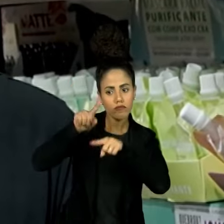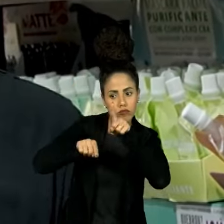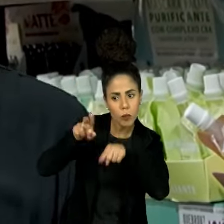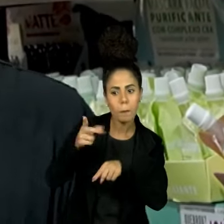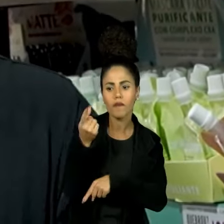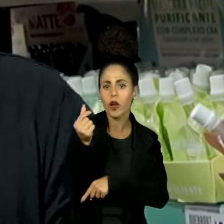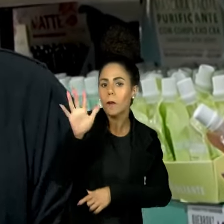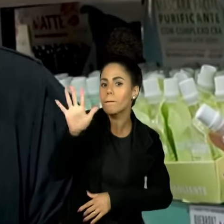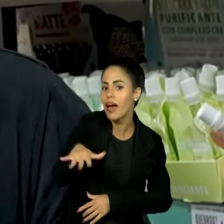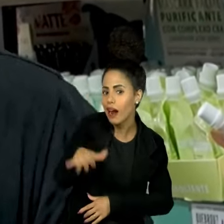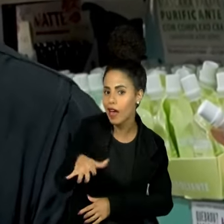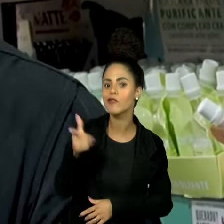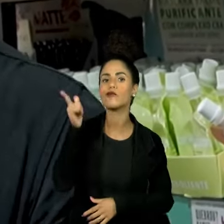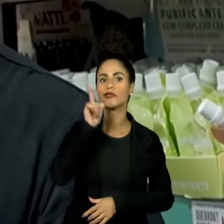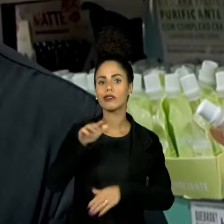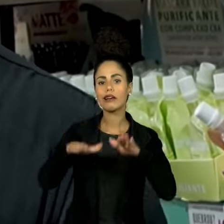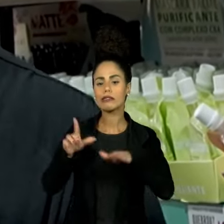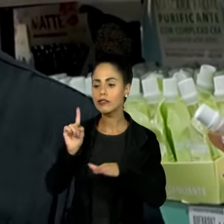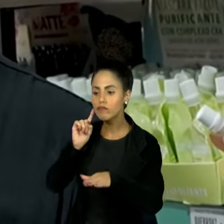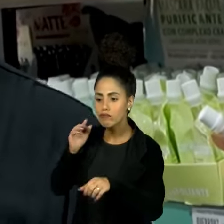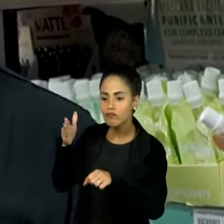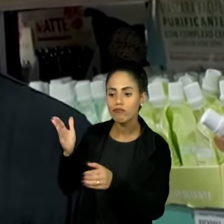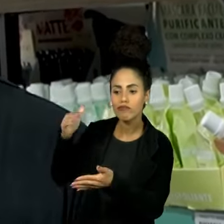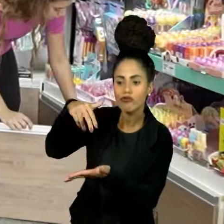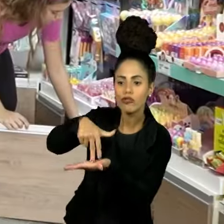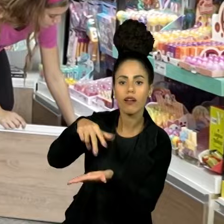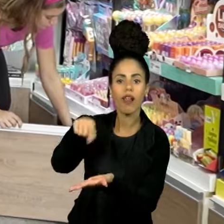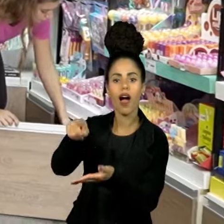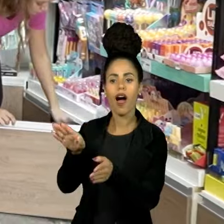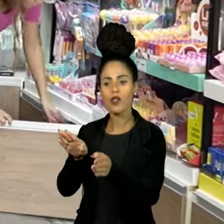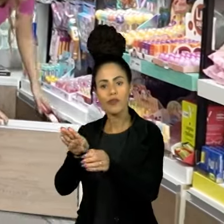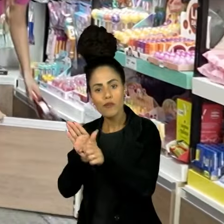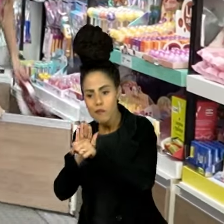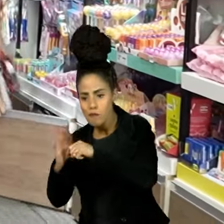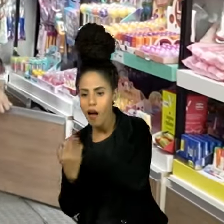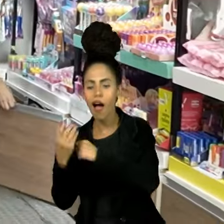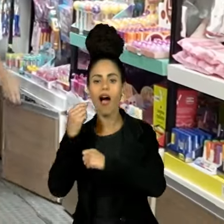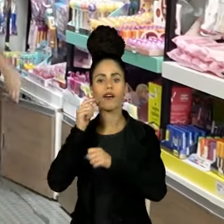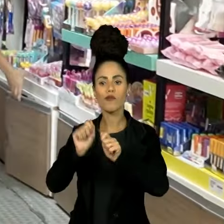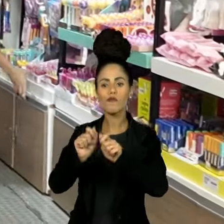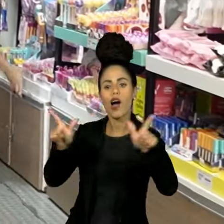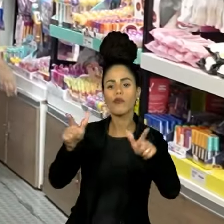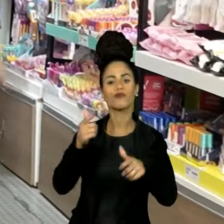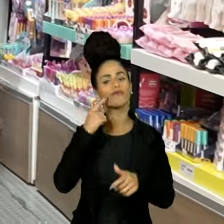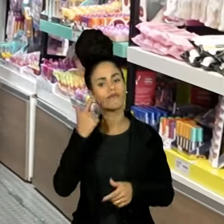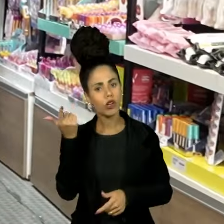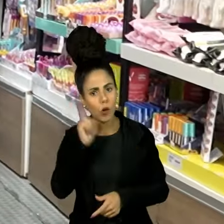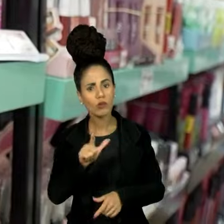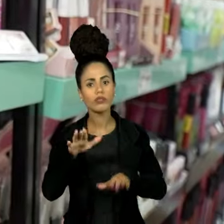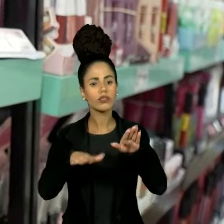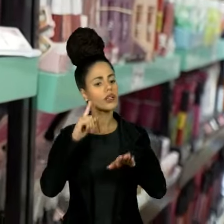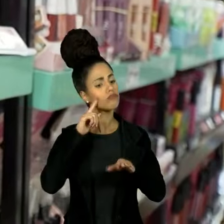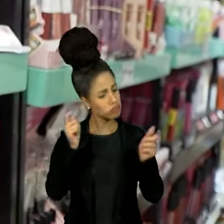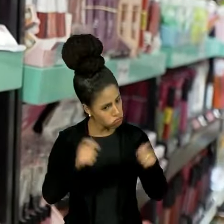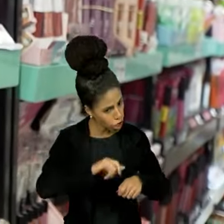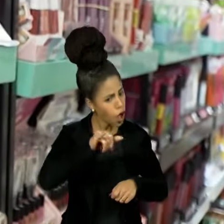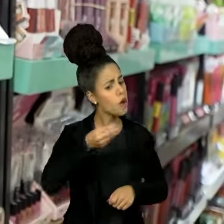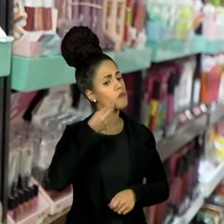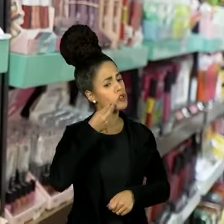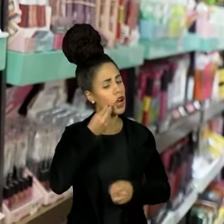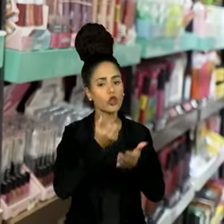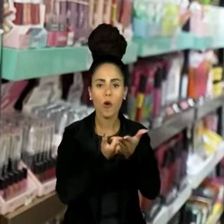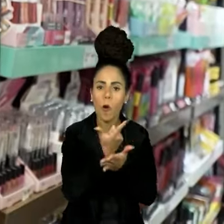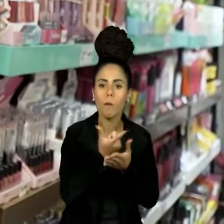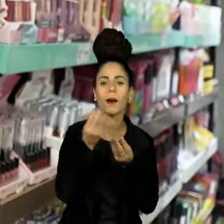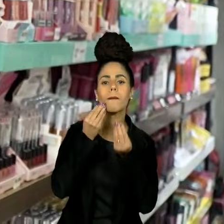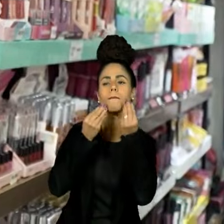acessível. Eu chego num bairro aqui, a gente está em Guarulhos. Eu consigo levar uma oportunidade para uma mãe que ganha pouquinho de vir aqui comprar uma